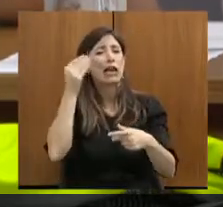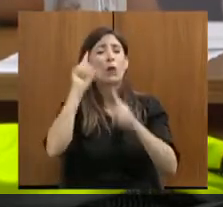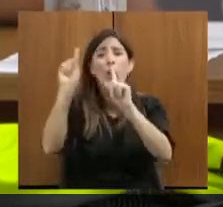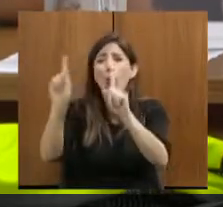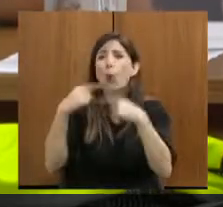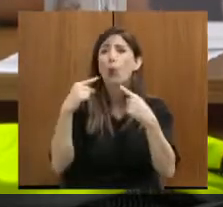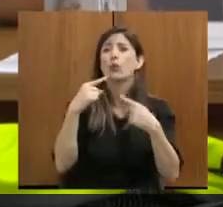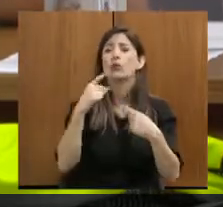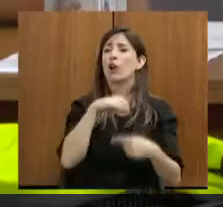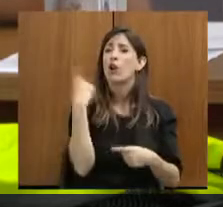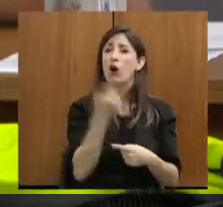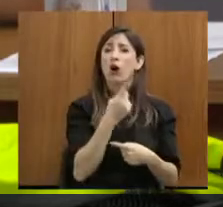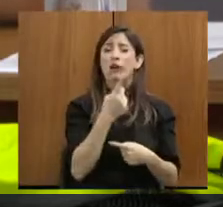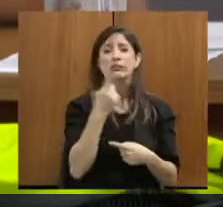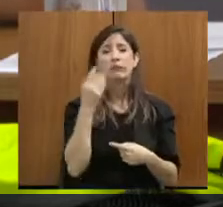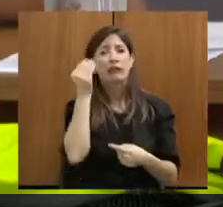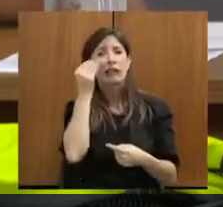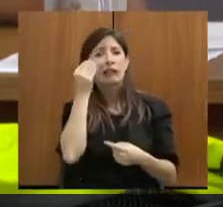tá